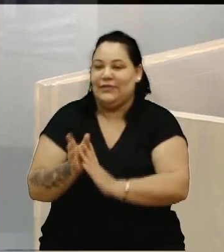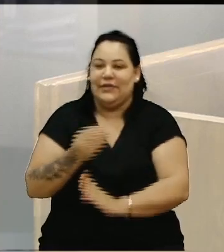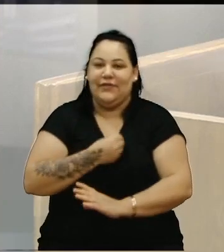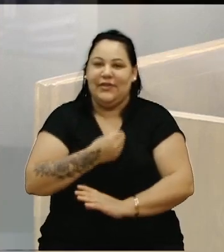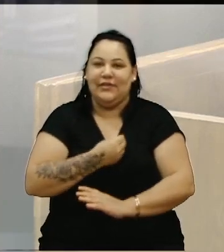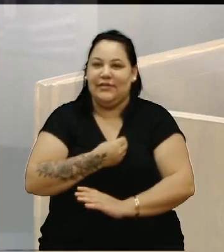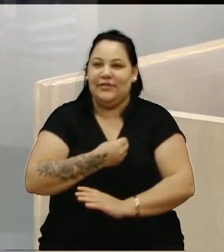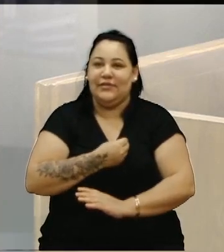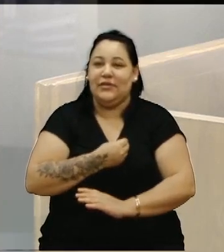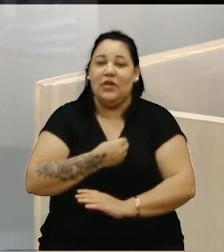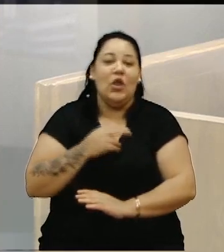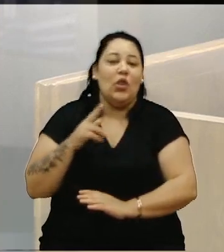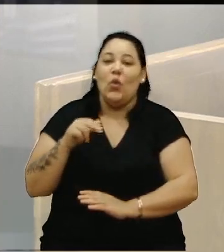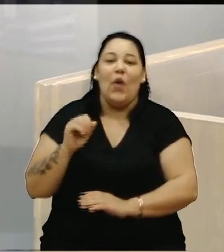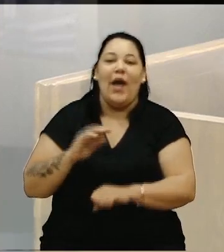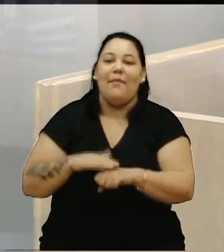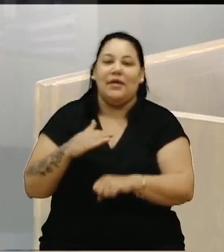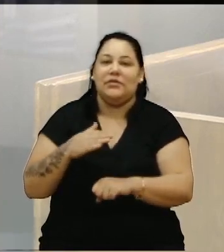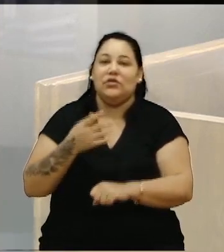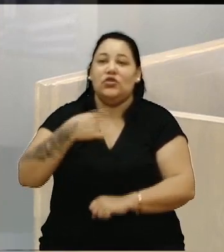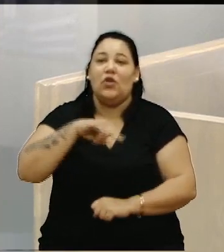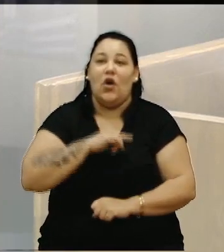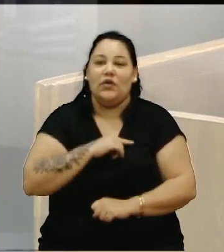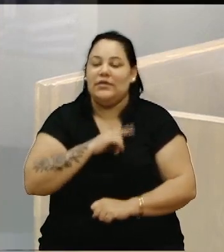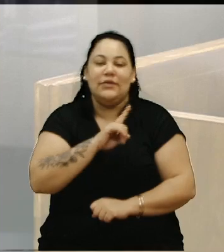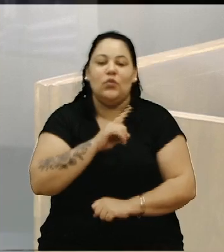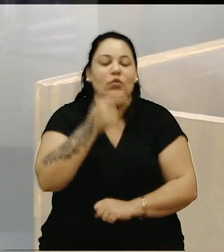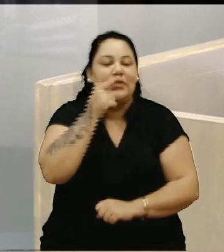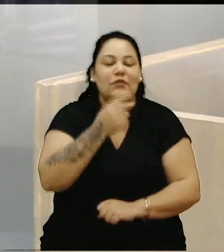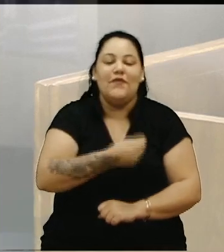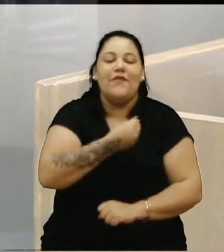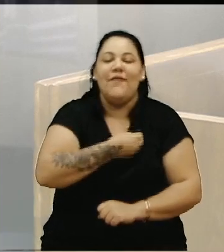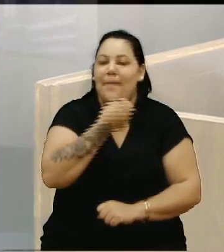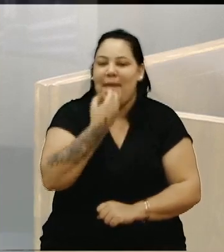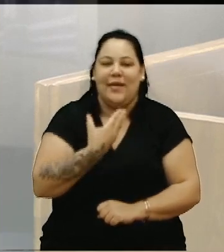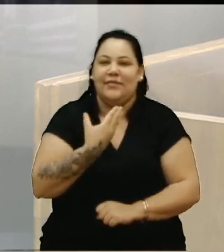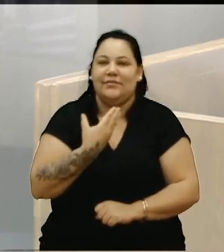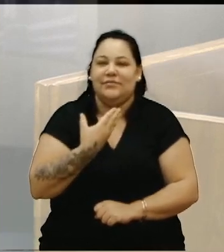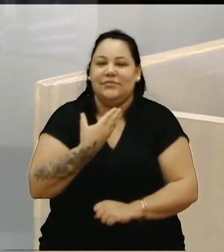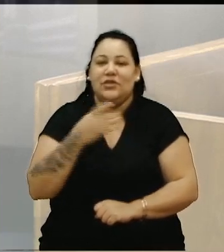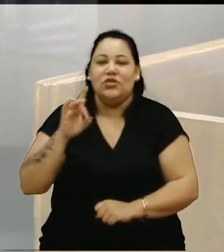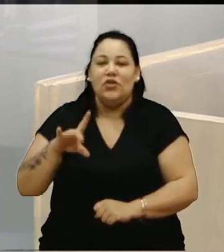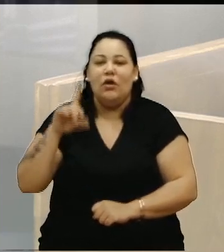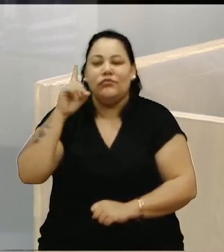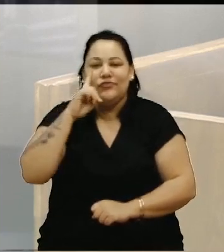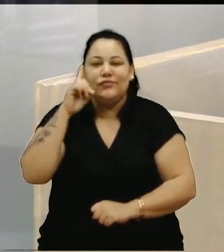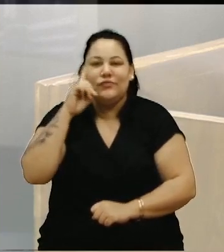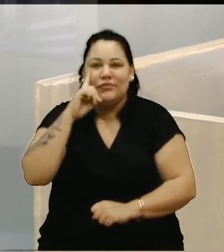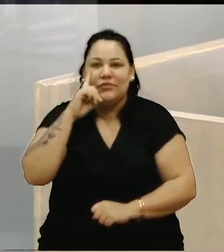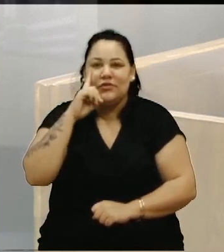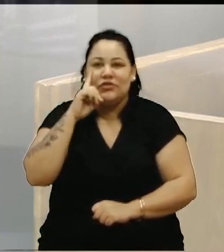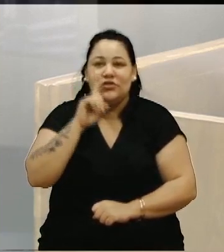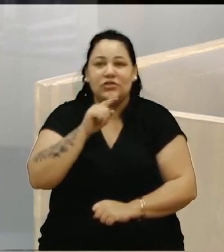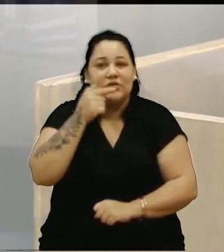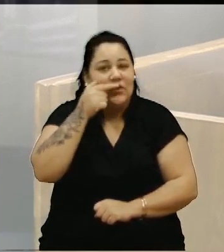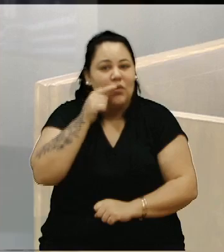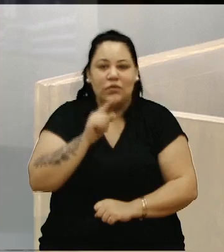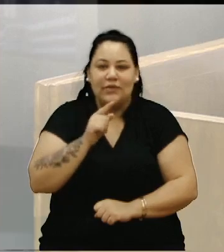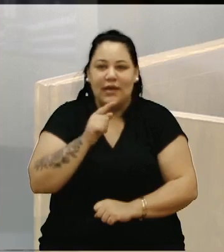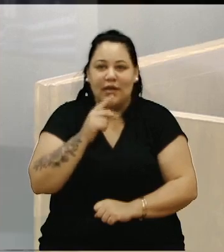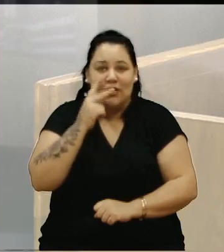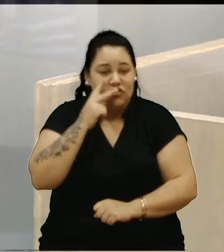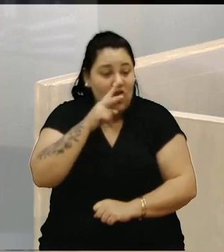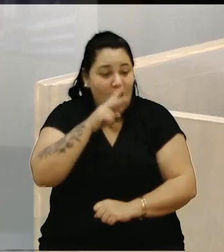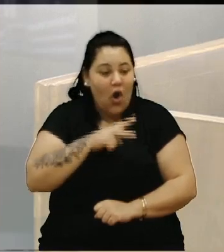mais tivemos, nós sobrevivemos, não vivemos. A gente não tem como tirar o olho dele 24 horas.